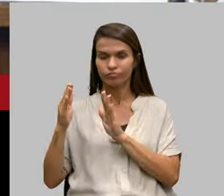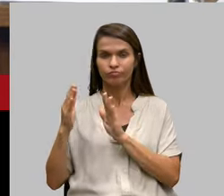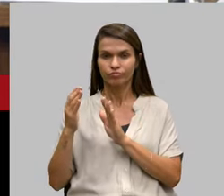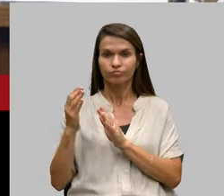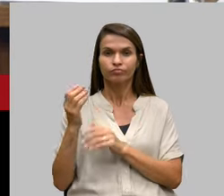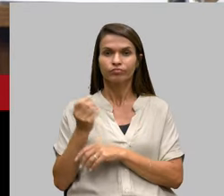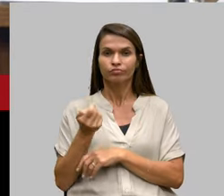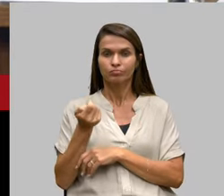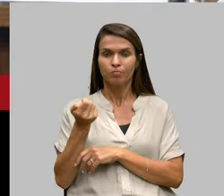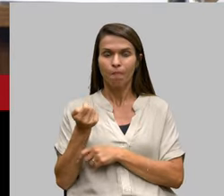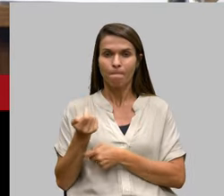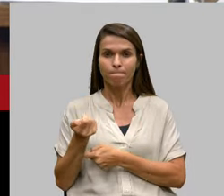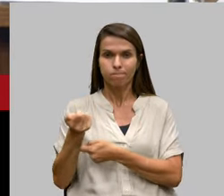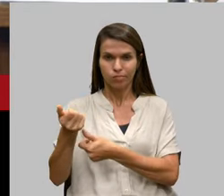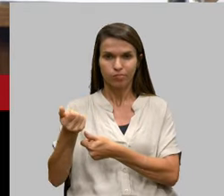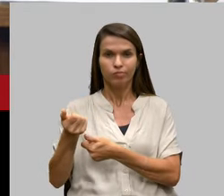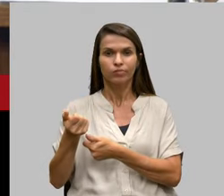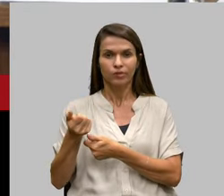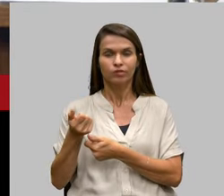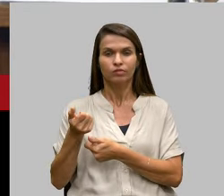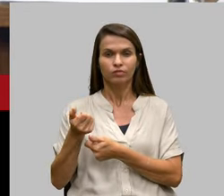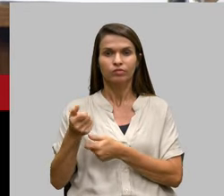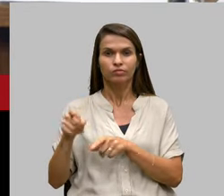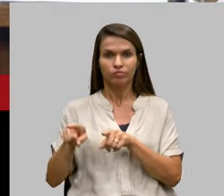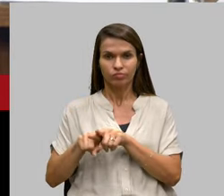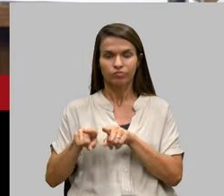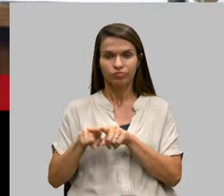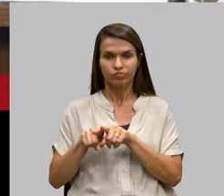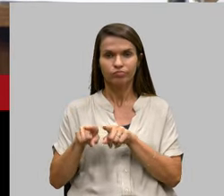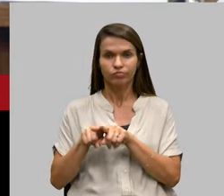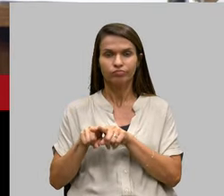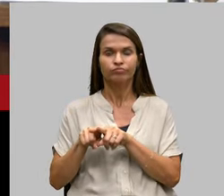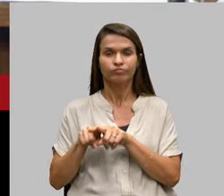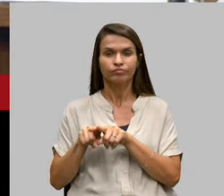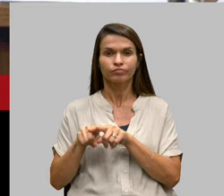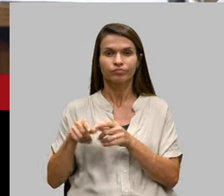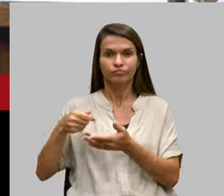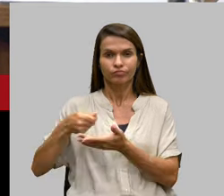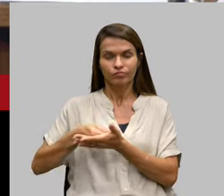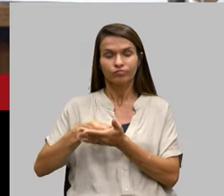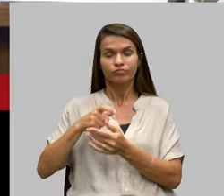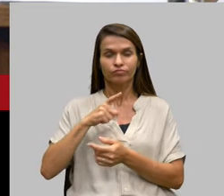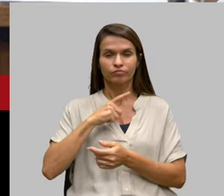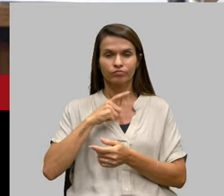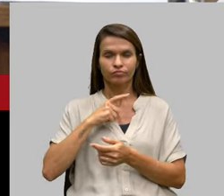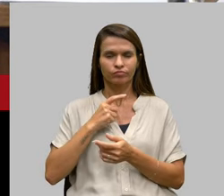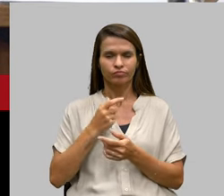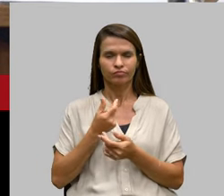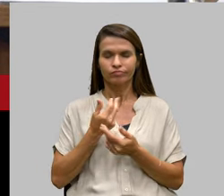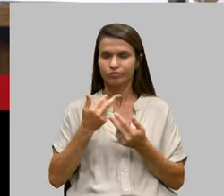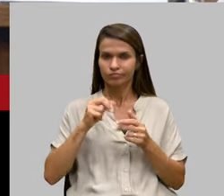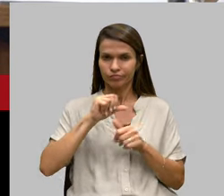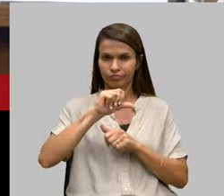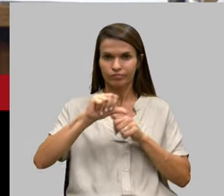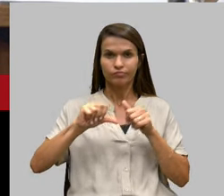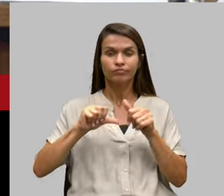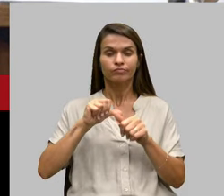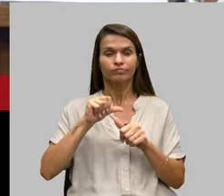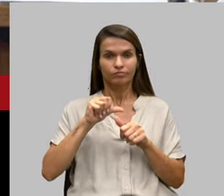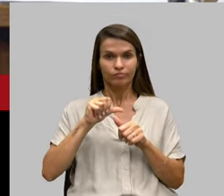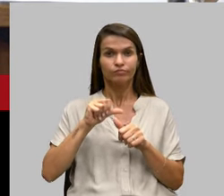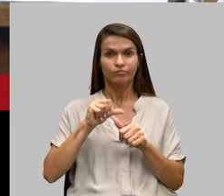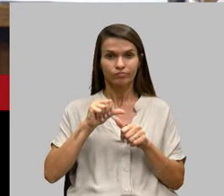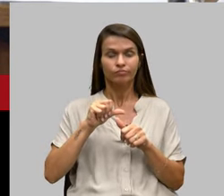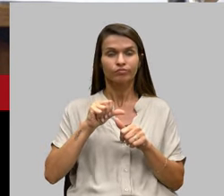bismarque de previdência custeio benefício houve também severas mudanças mudanças que